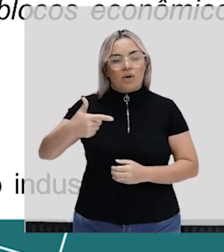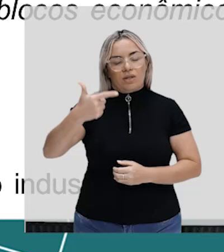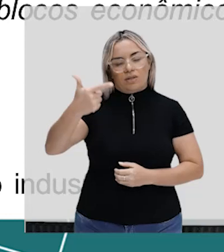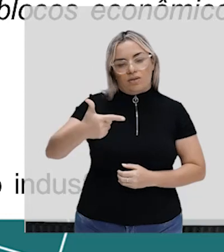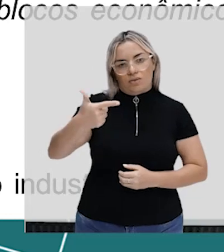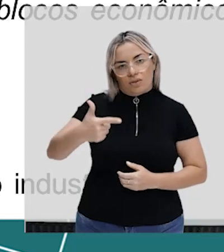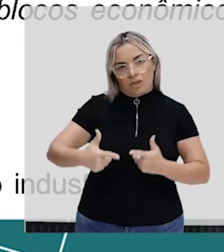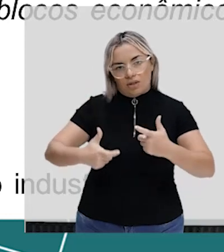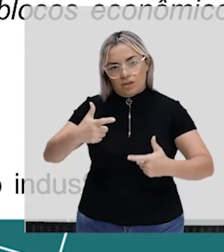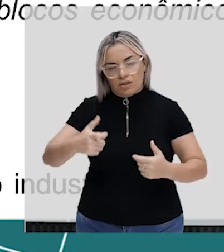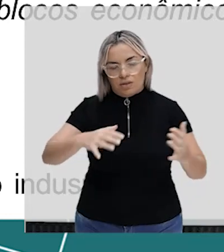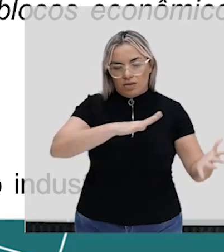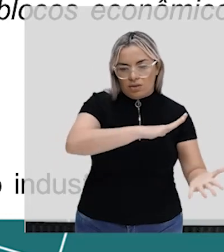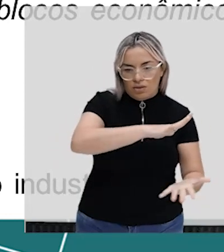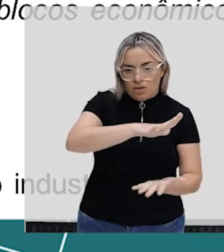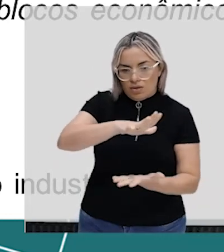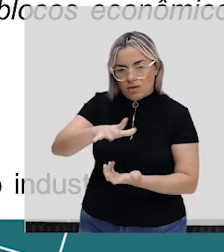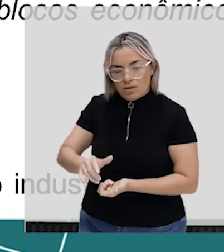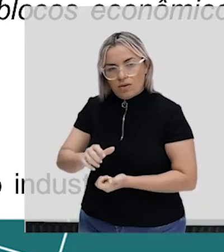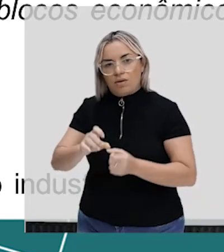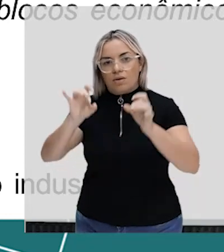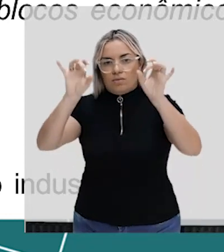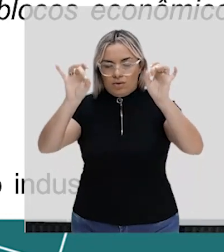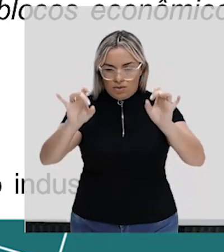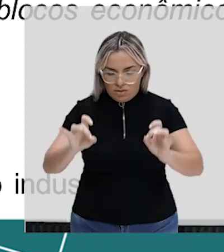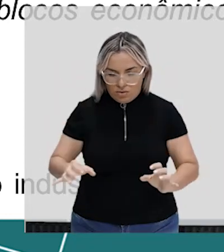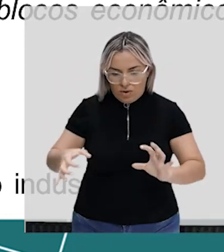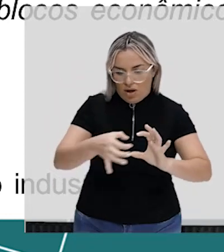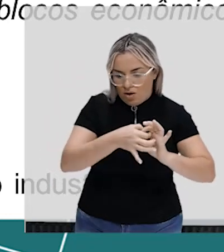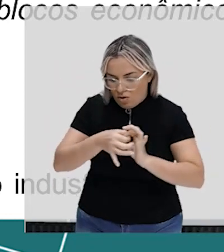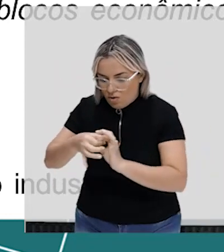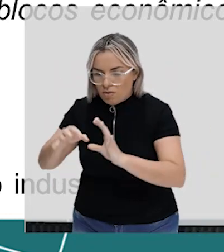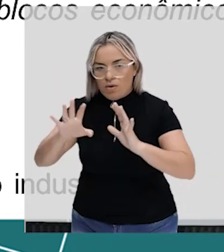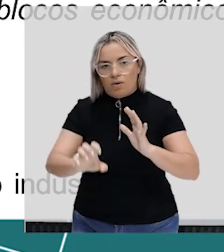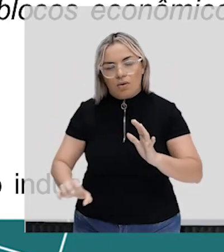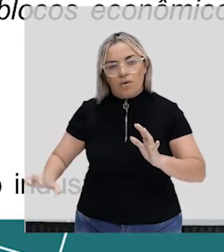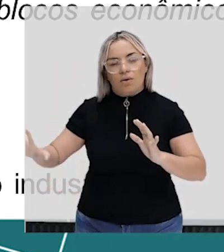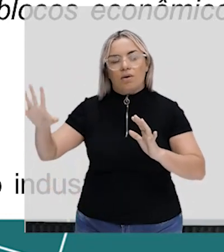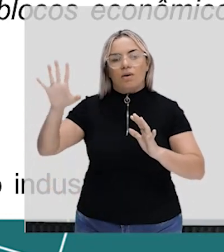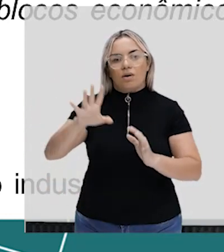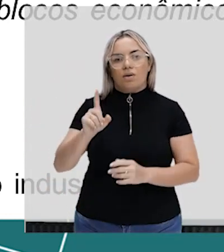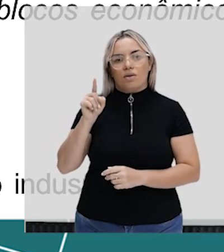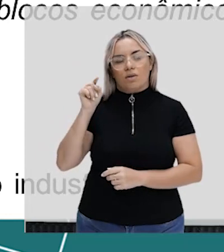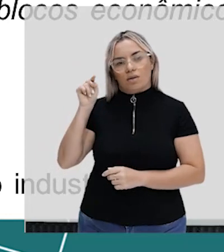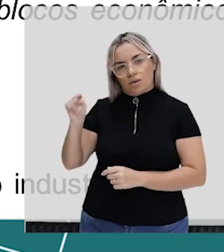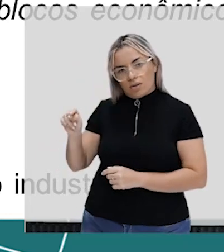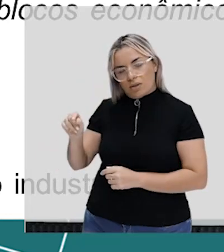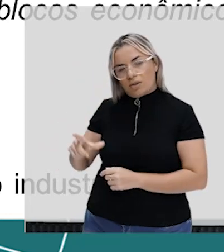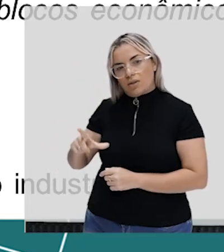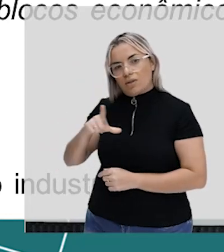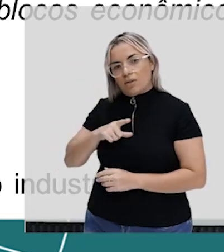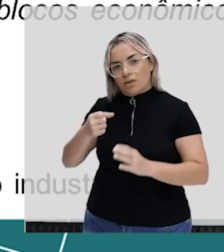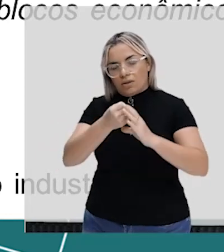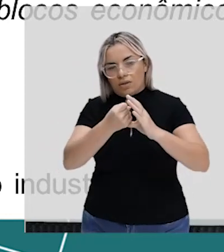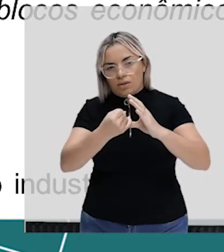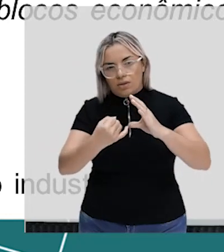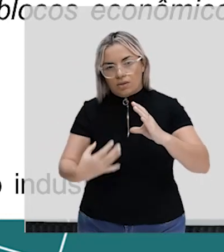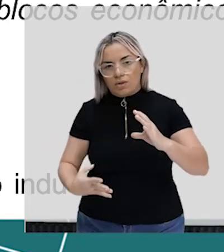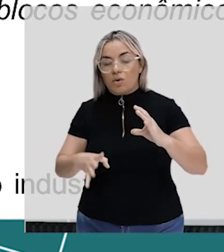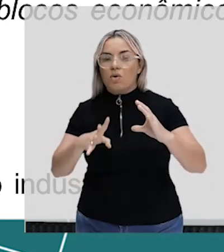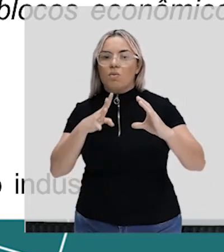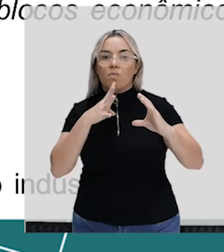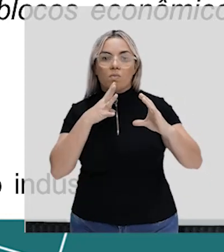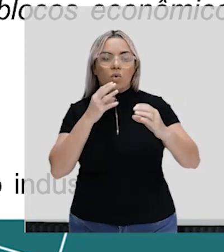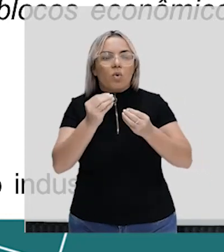Mundial, especificamente com a União Europeia, que só vai adquirir essa característica como